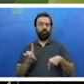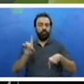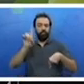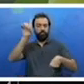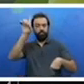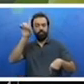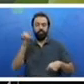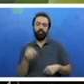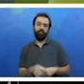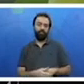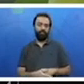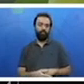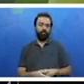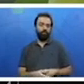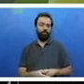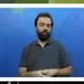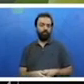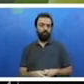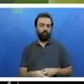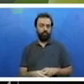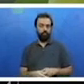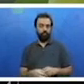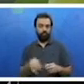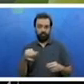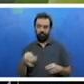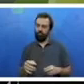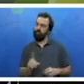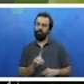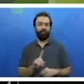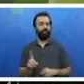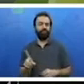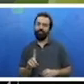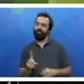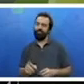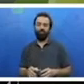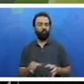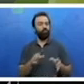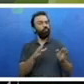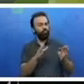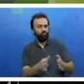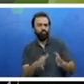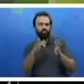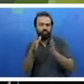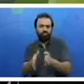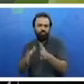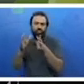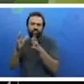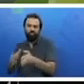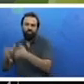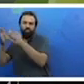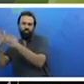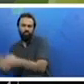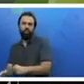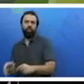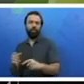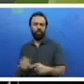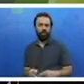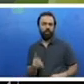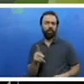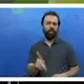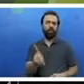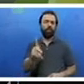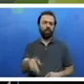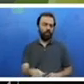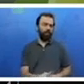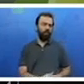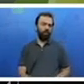proporcionais? Não posso. Isso tem que valer para todos, sem exceção. Vamos